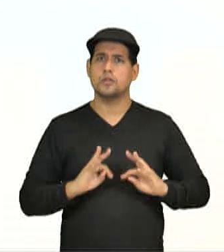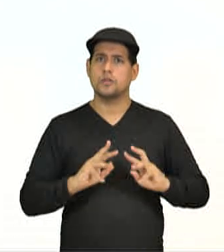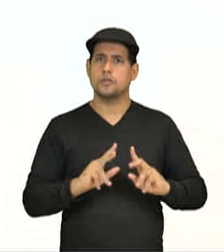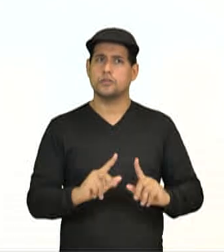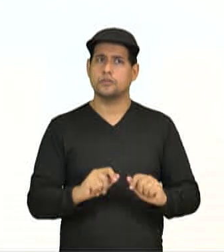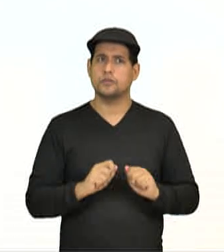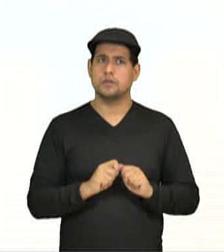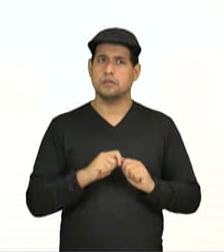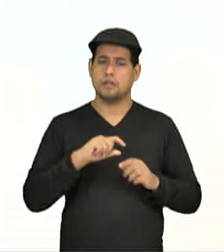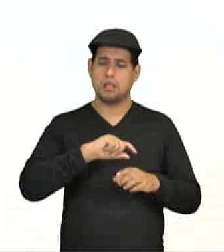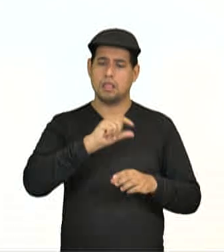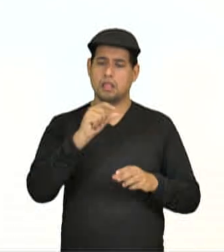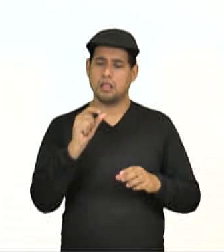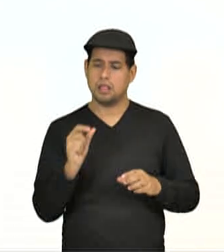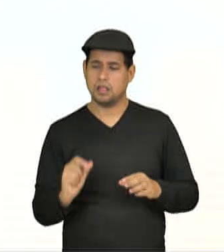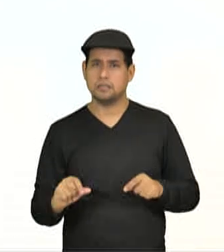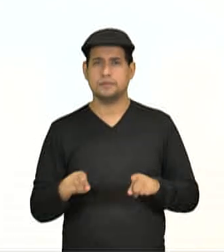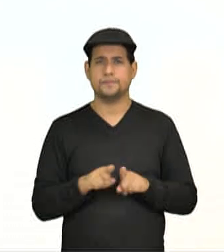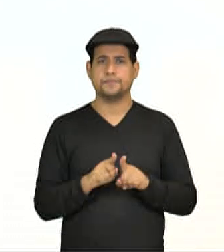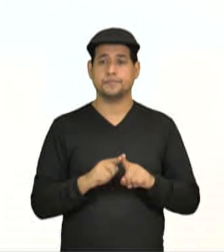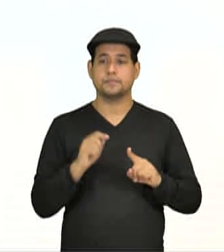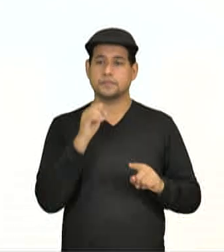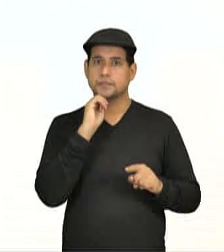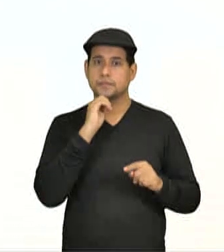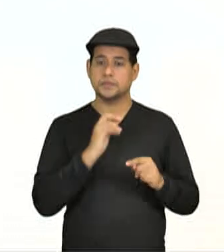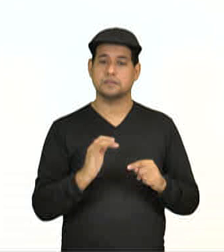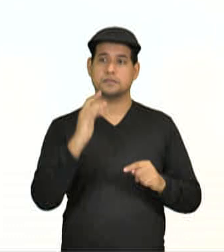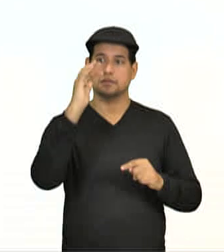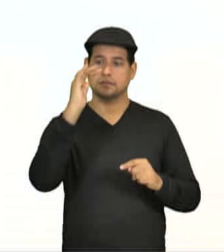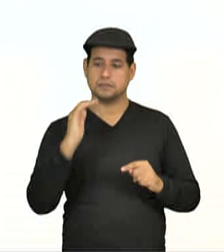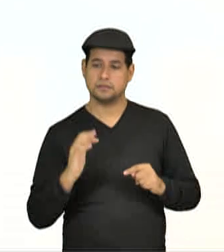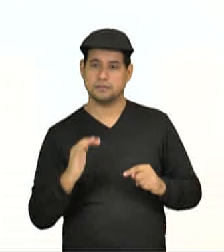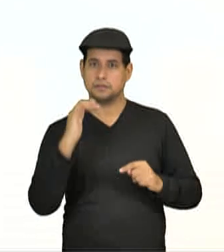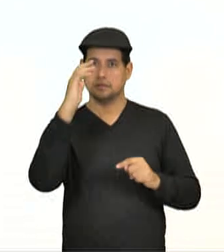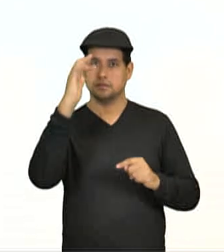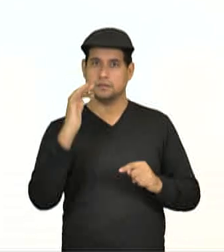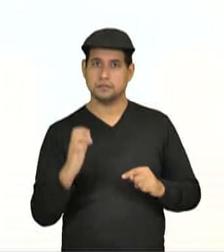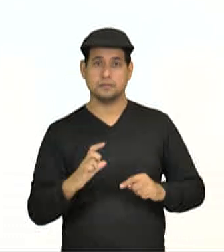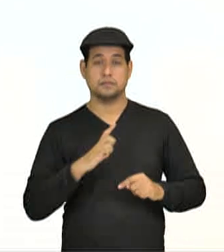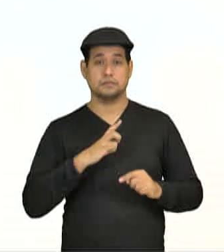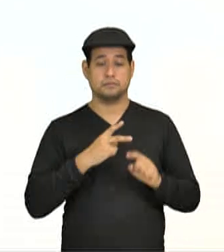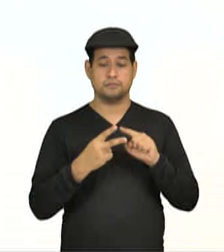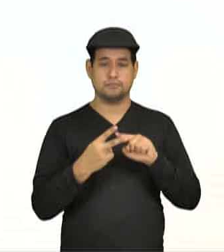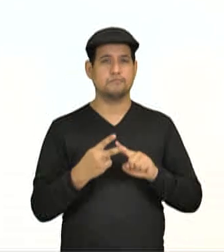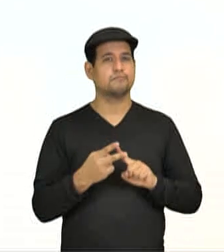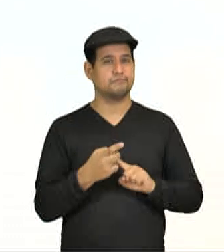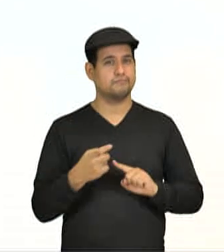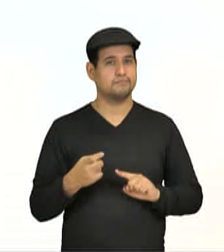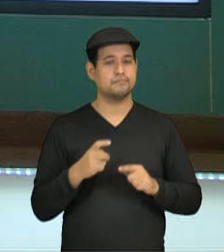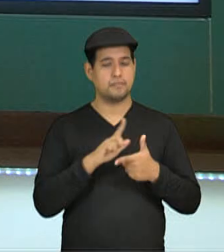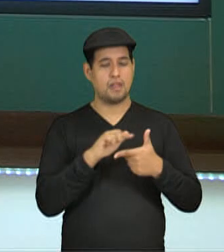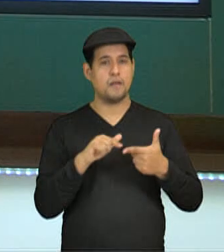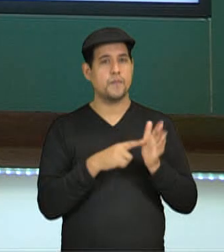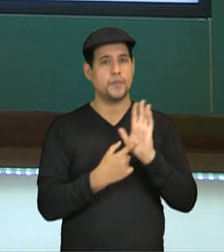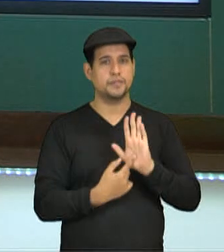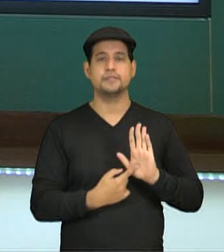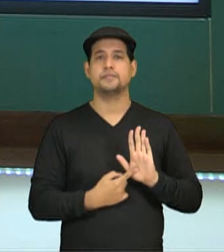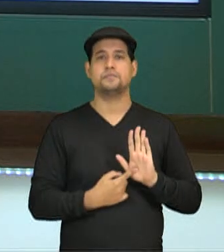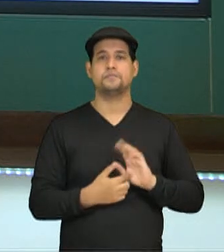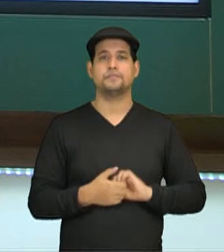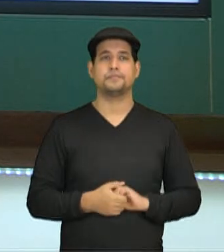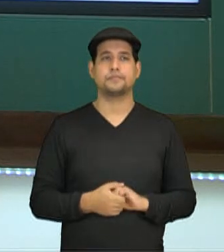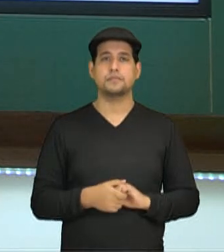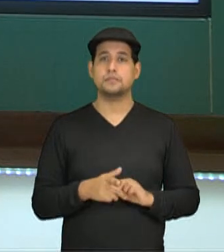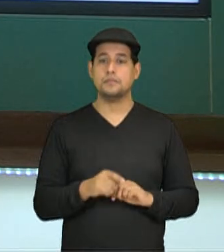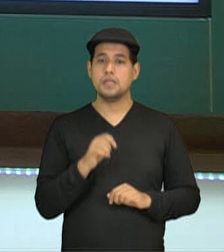Essa faixa aqui, ó, que sobe e desce, elas apresentaram duas vezes no gráfico. Né? Então, olha aqui, ó. Veja